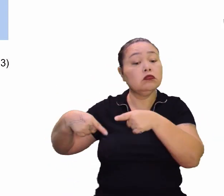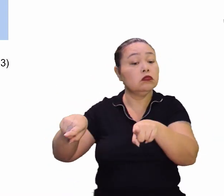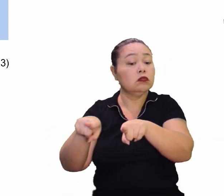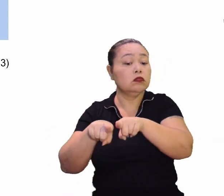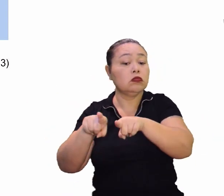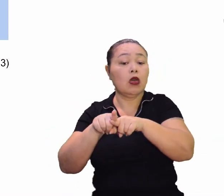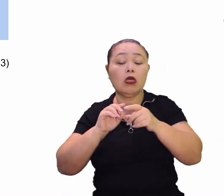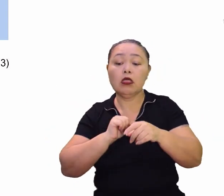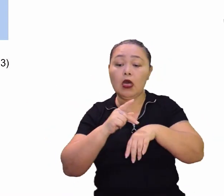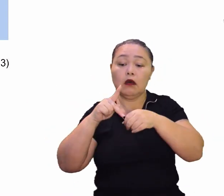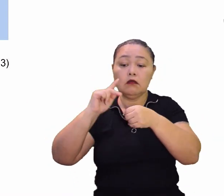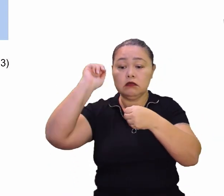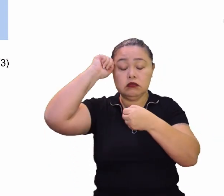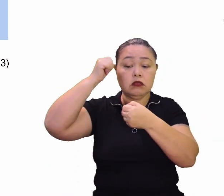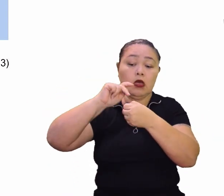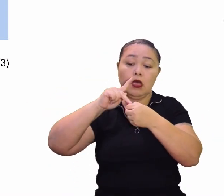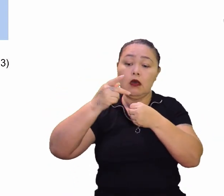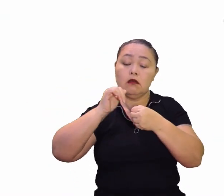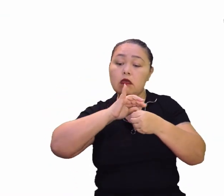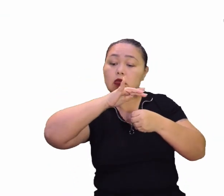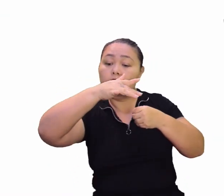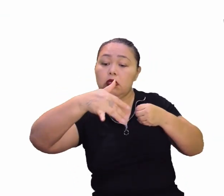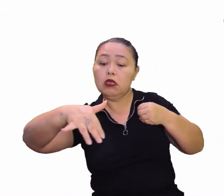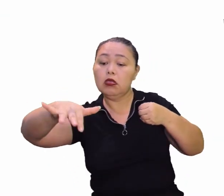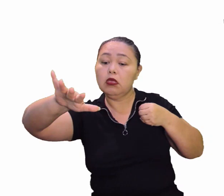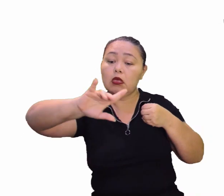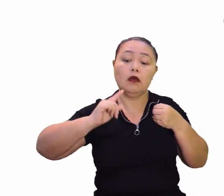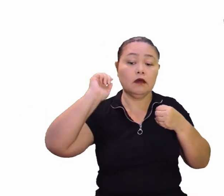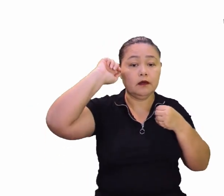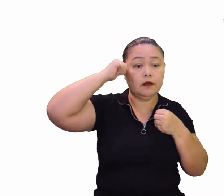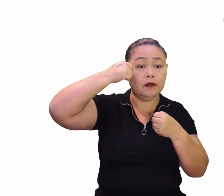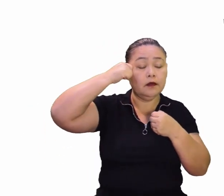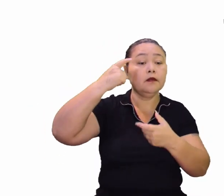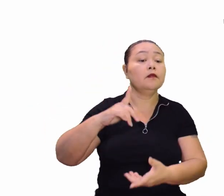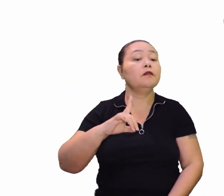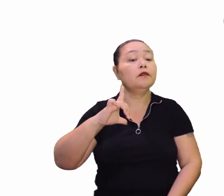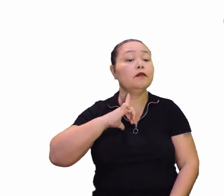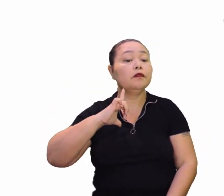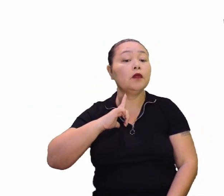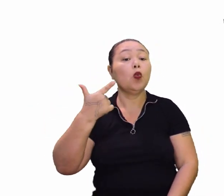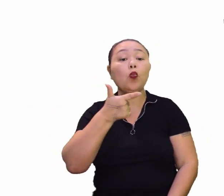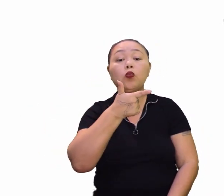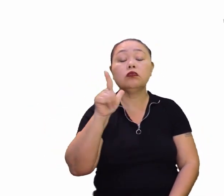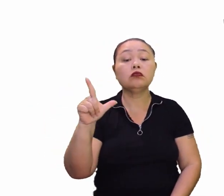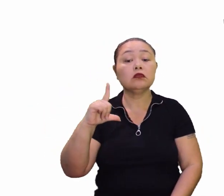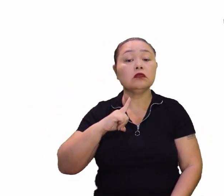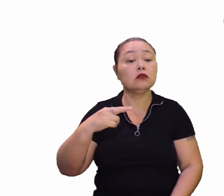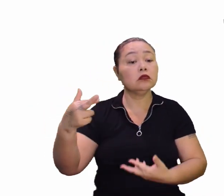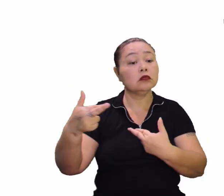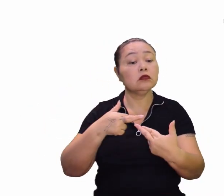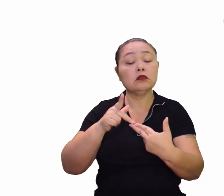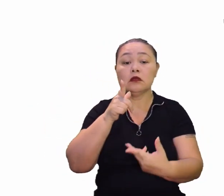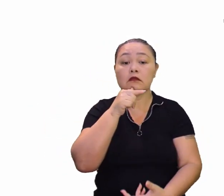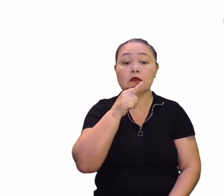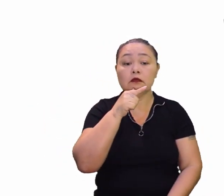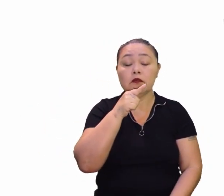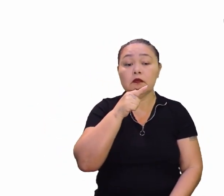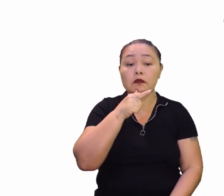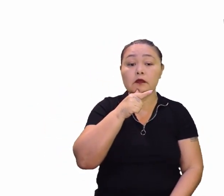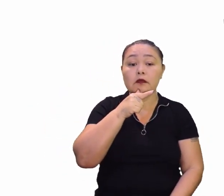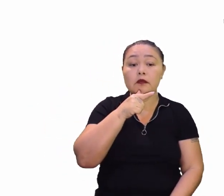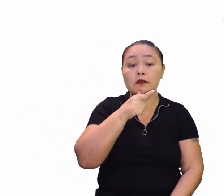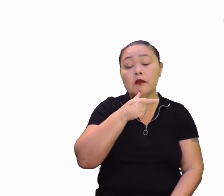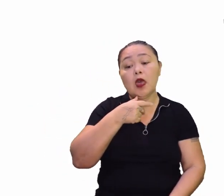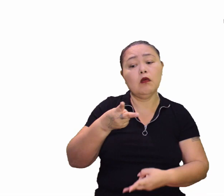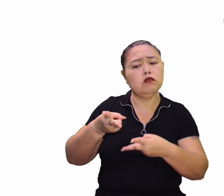também do erramamento de petróleo, que é a maré negra que falamos. Outra grave questão que envolve os recursos hídricos é a